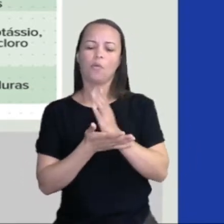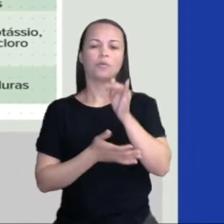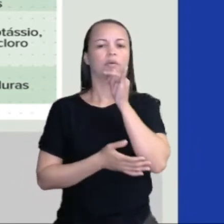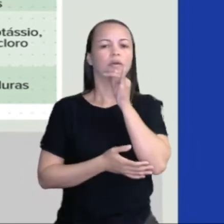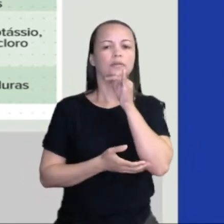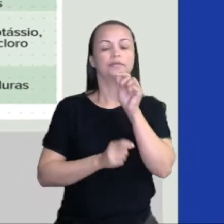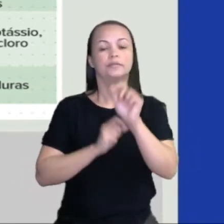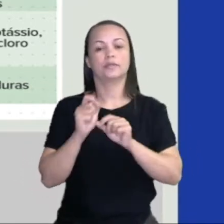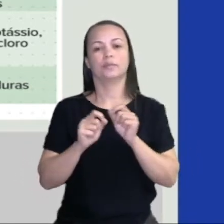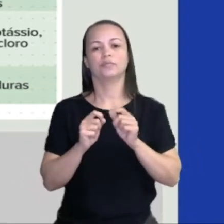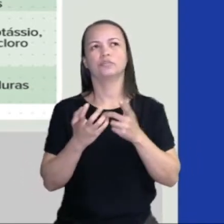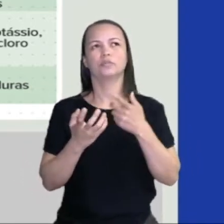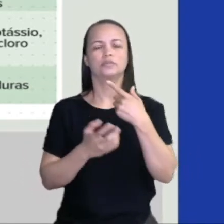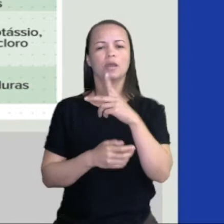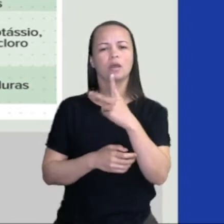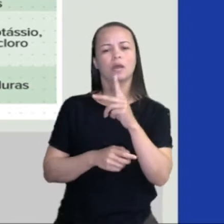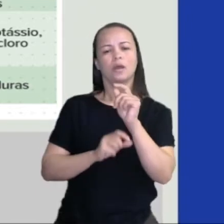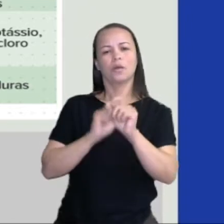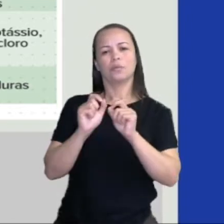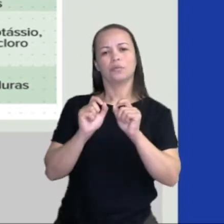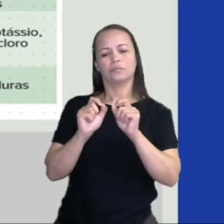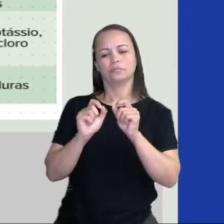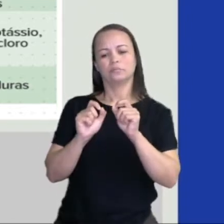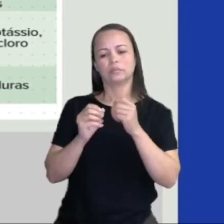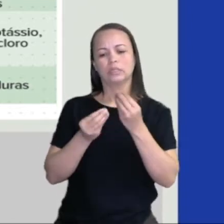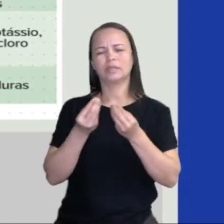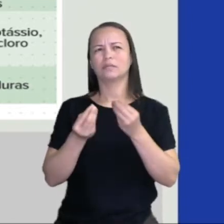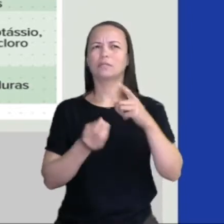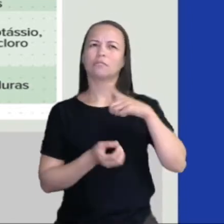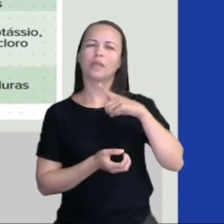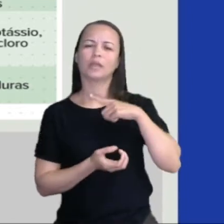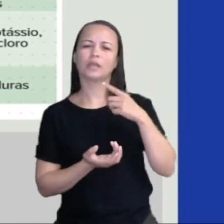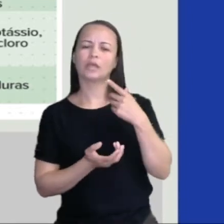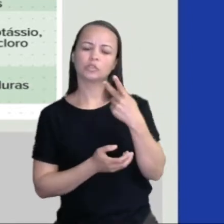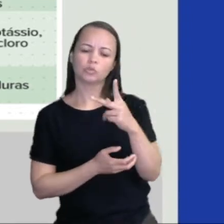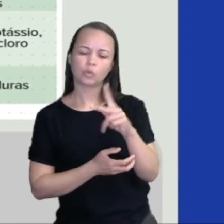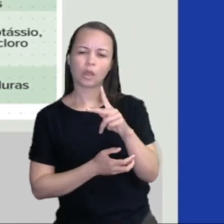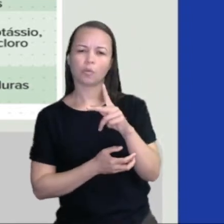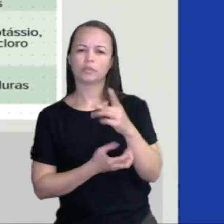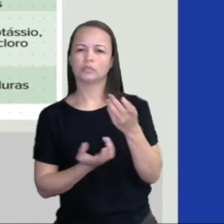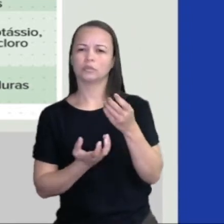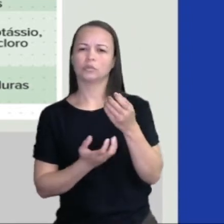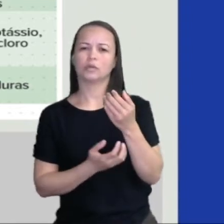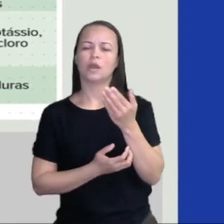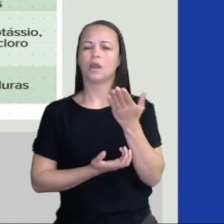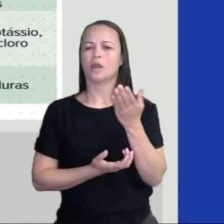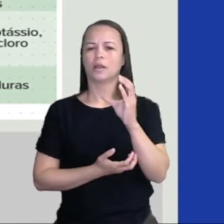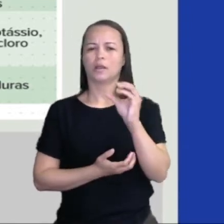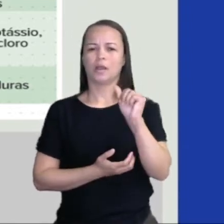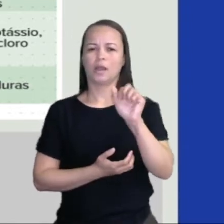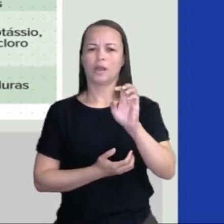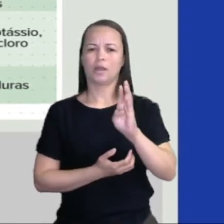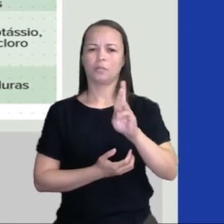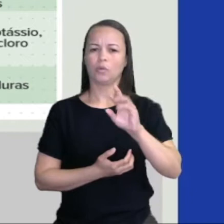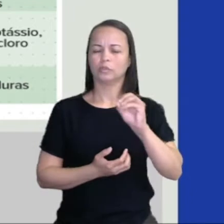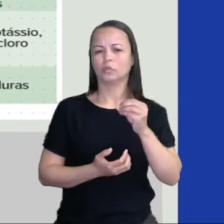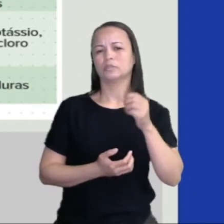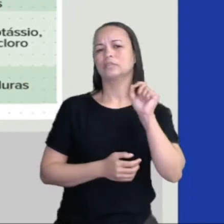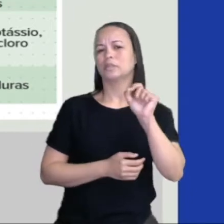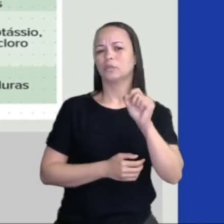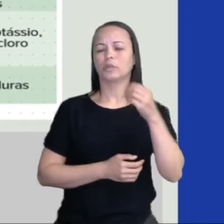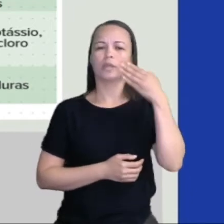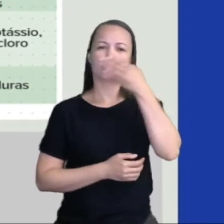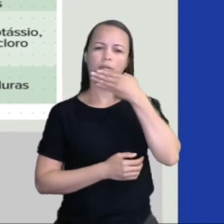alimentos que seriam esses agentes que teriam, vamos dizer assim, na sua composição, carboidrato, que seria trigo, mel e